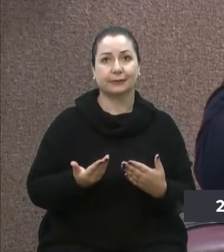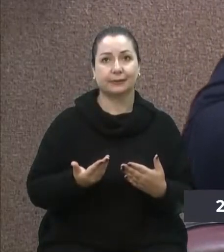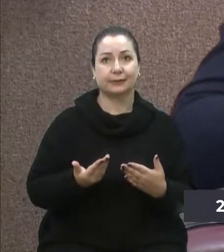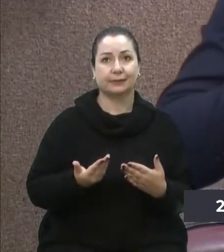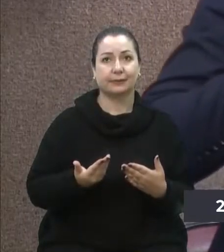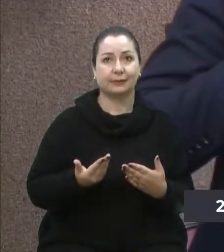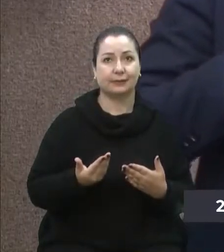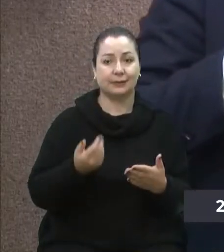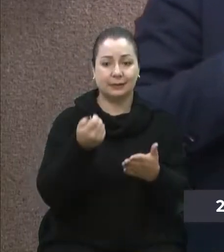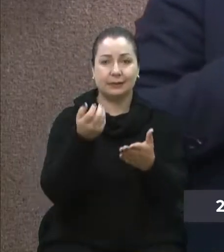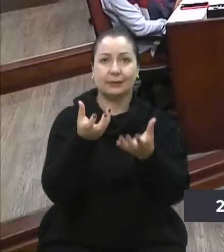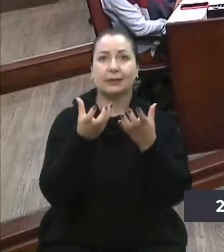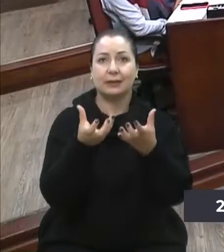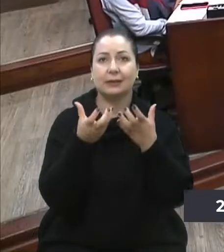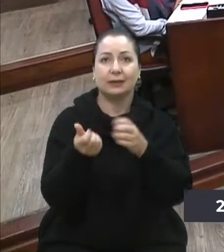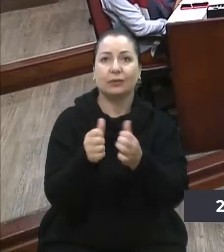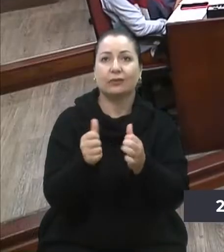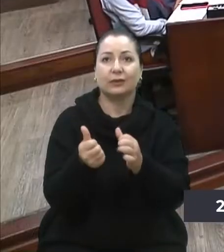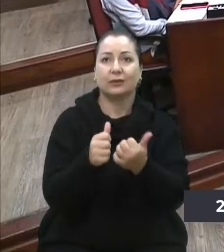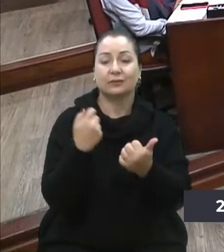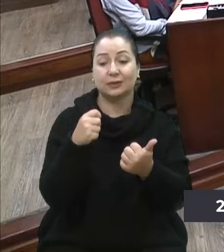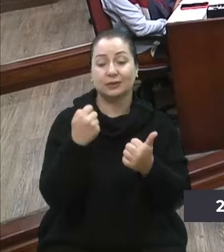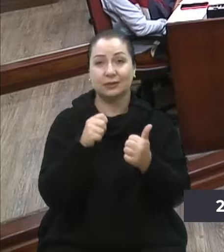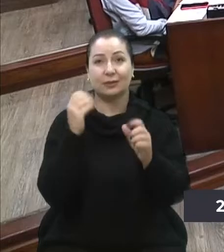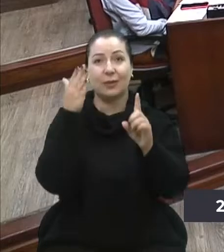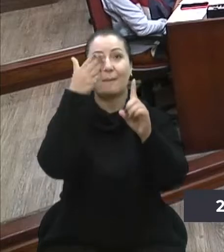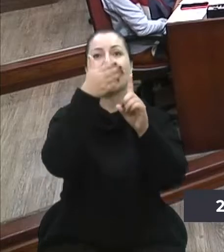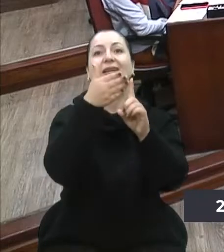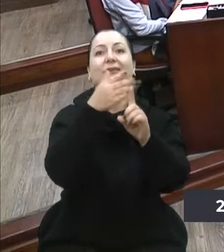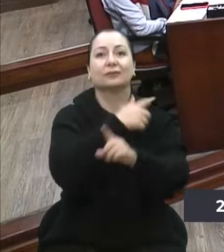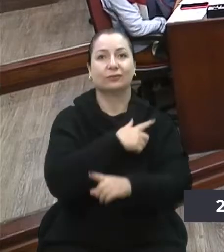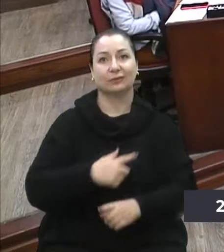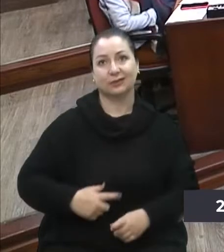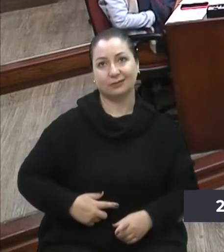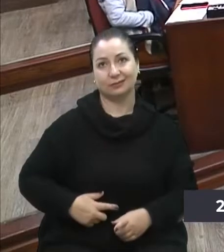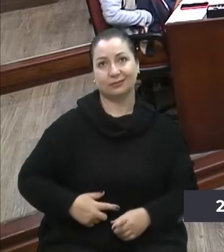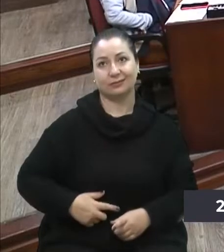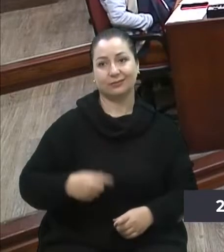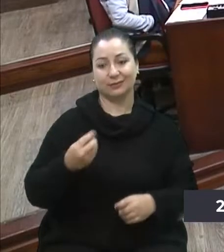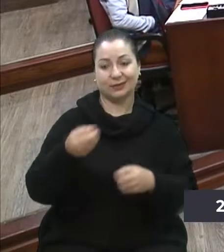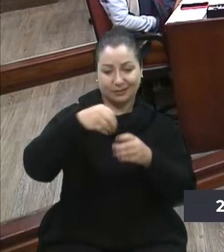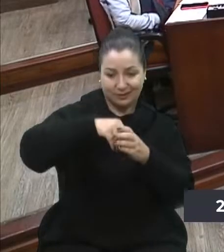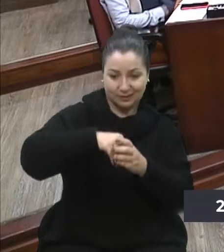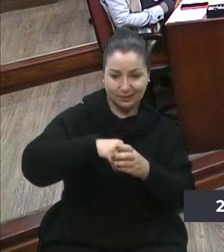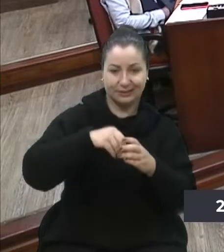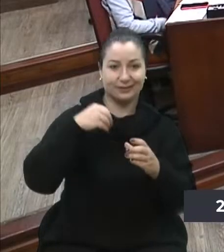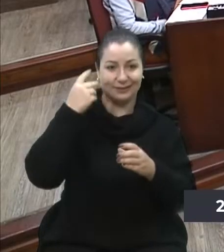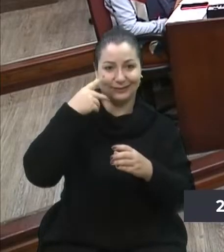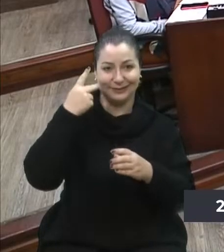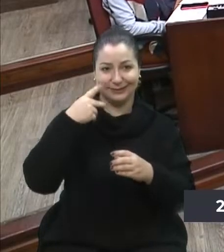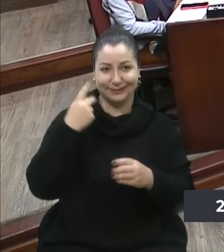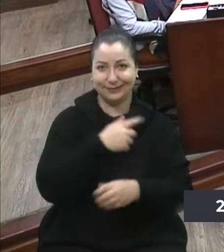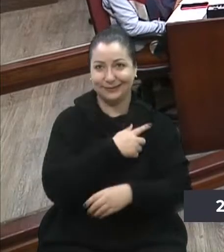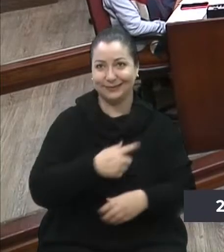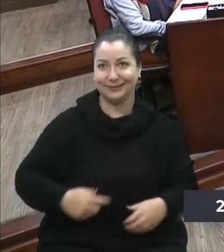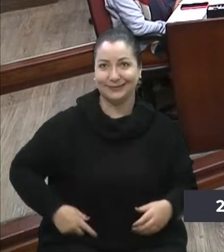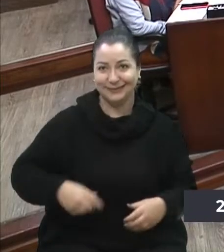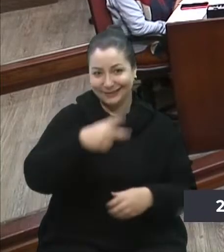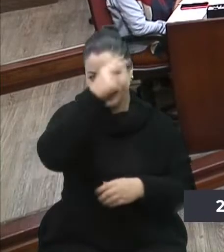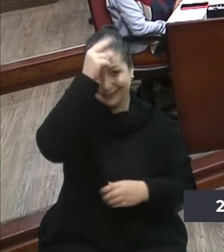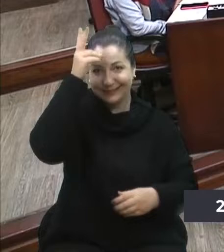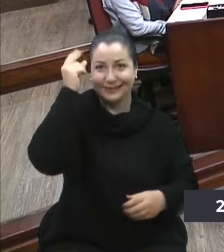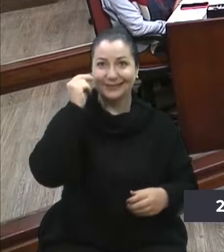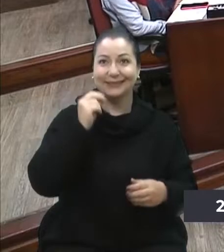a qualificação tem que ser uma meta de governo. Então, tem que estar na política de governo municipal. Se a gente nota